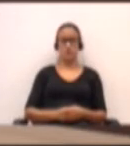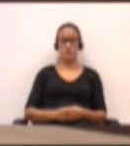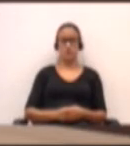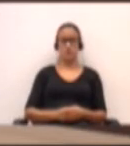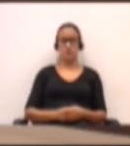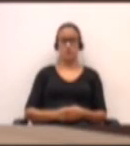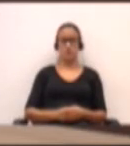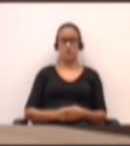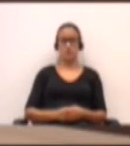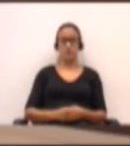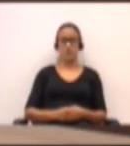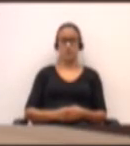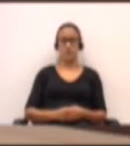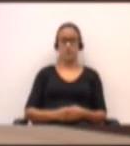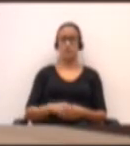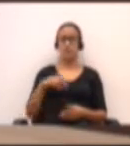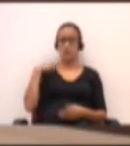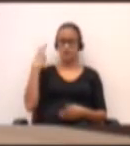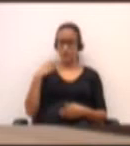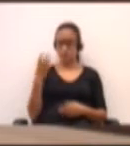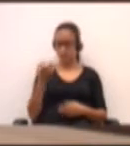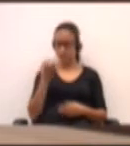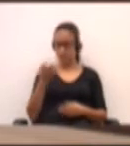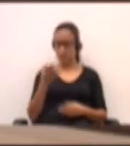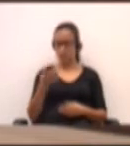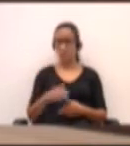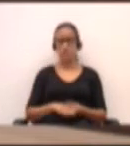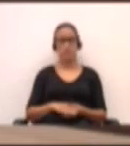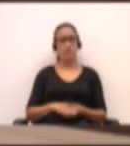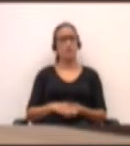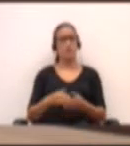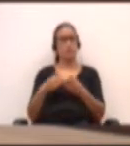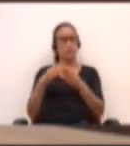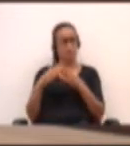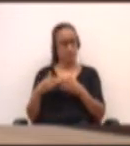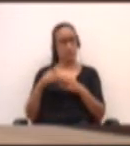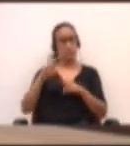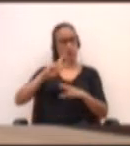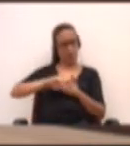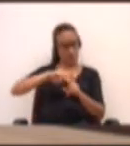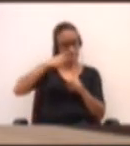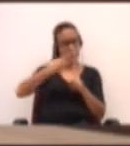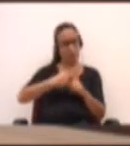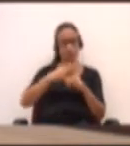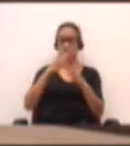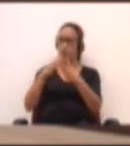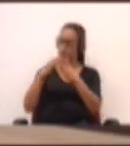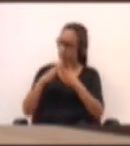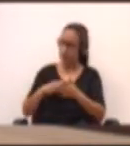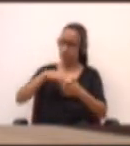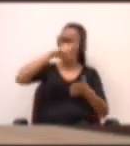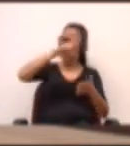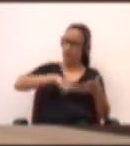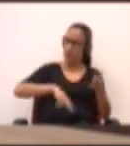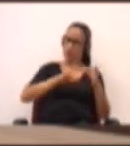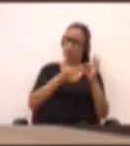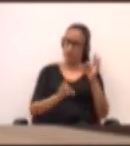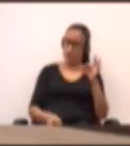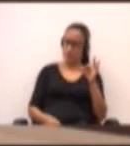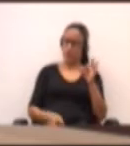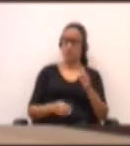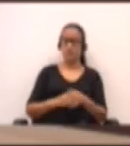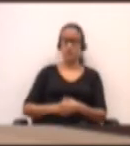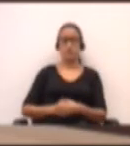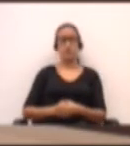Eu peço, só solicito aos nobres vereadores, quando for pedir já a inversão, que já faça a solicitação já da leitura na